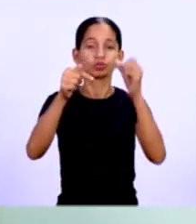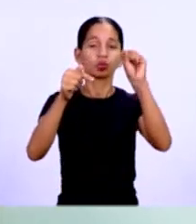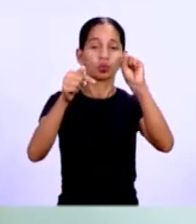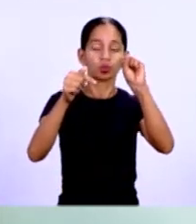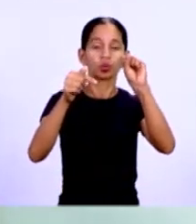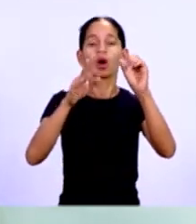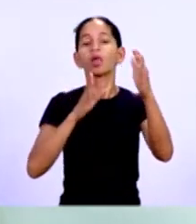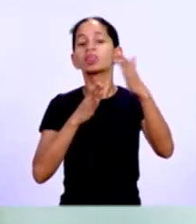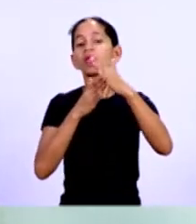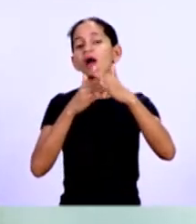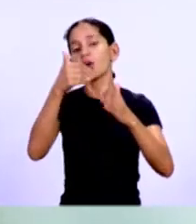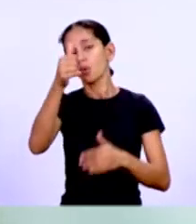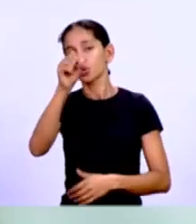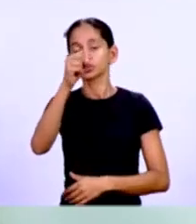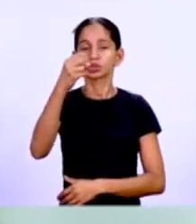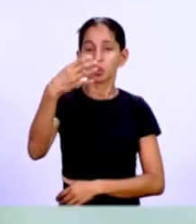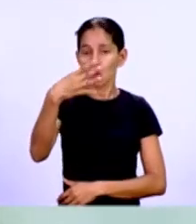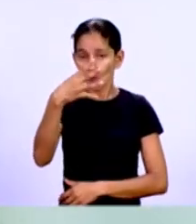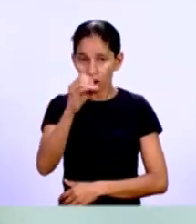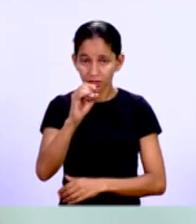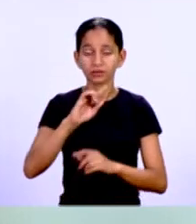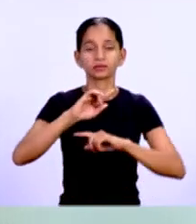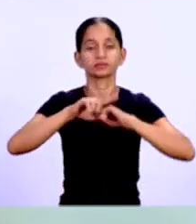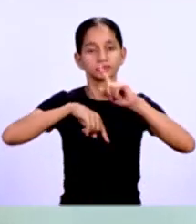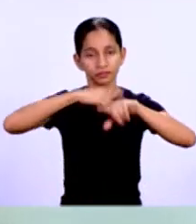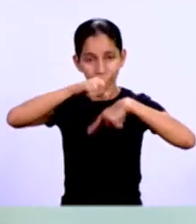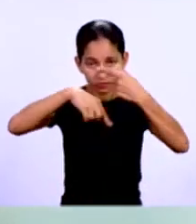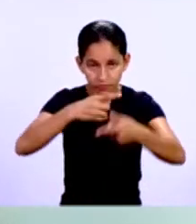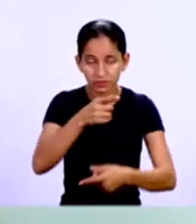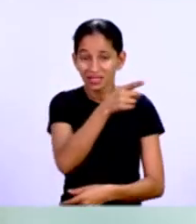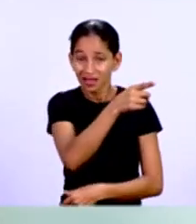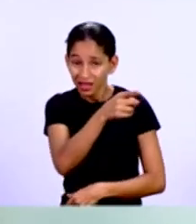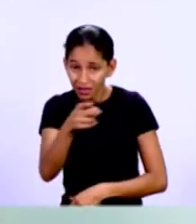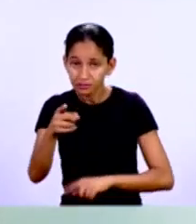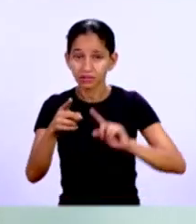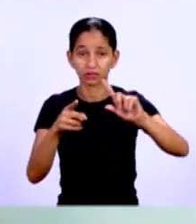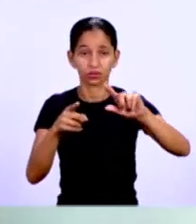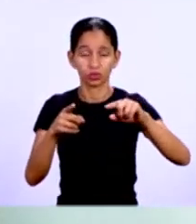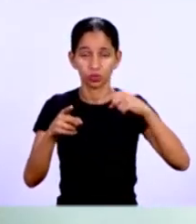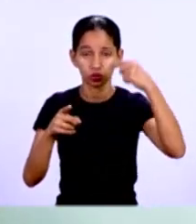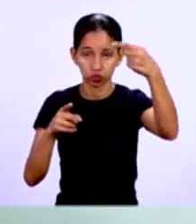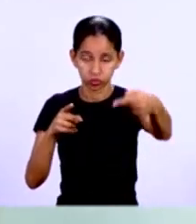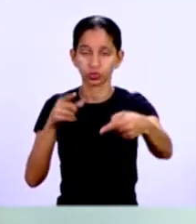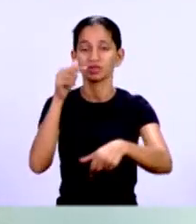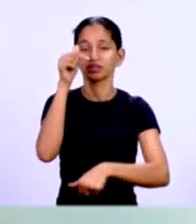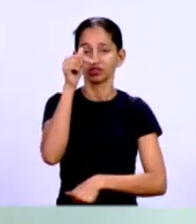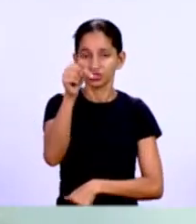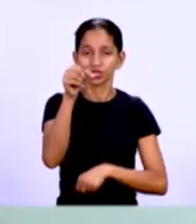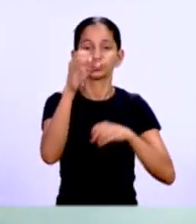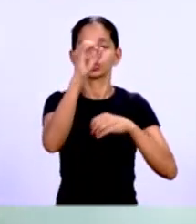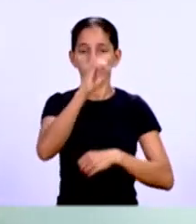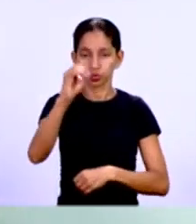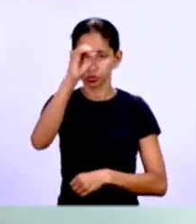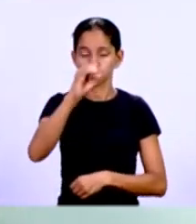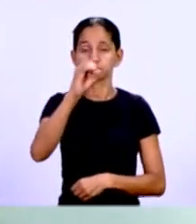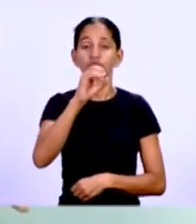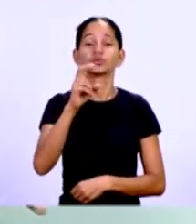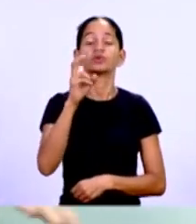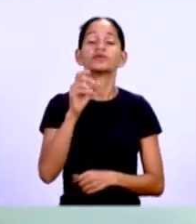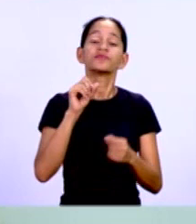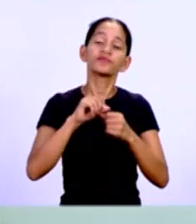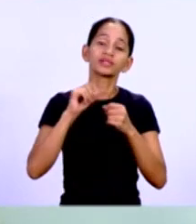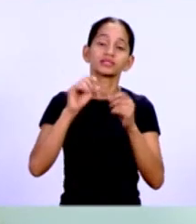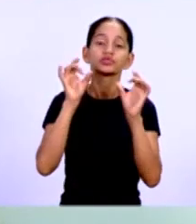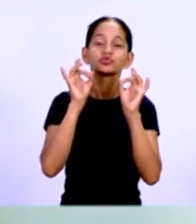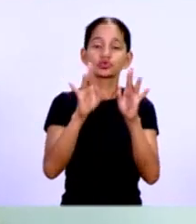8h40, tá? Na outra semana, no dia 7 do mês de outubro, nós teremos 50 minutos de